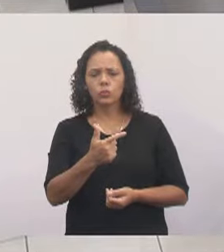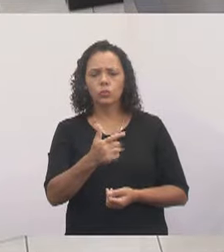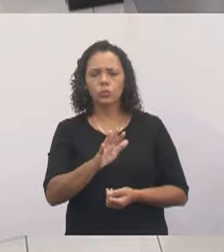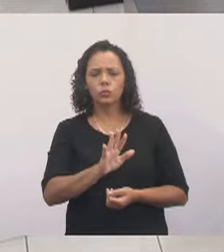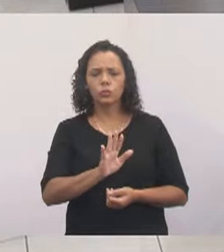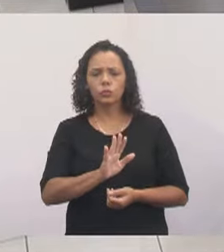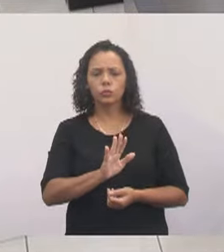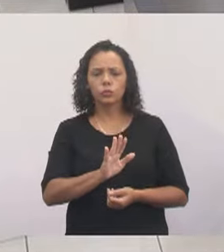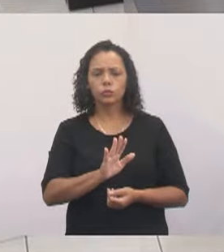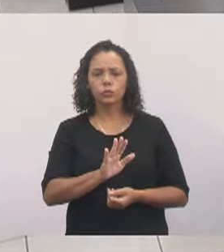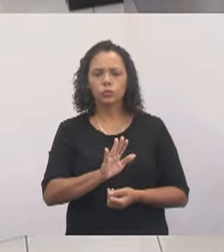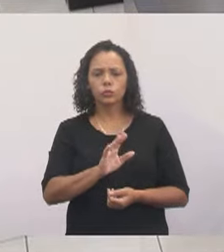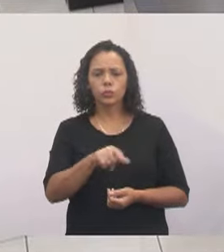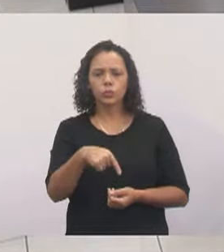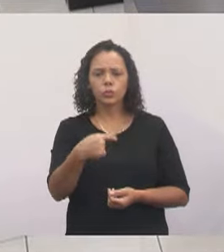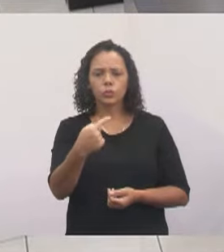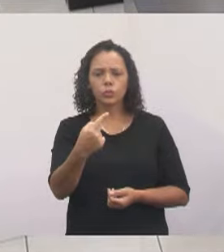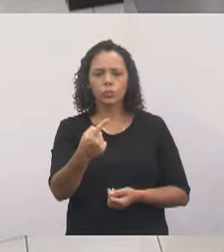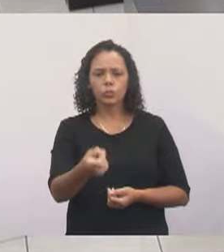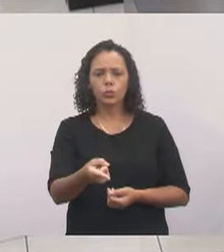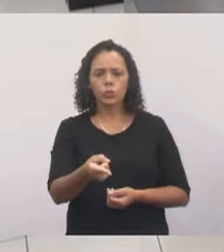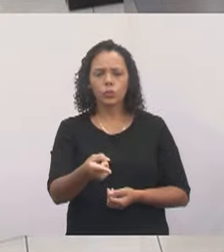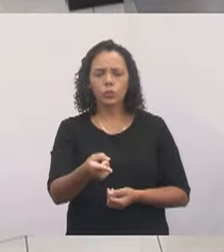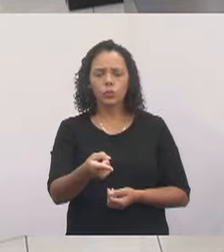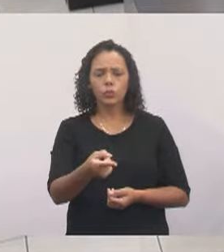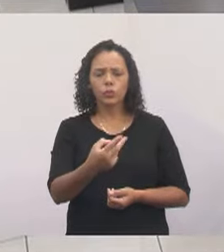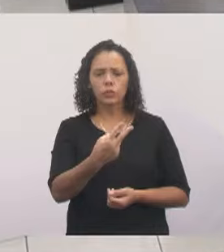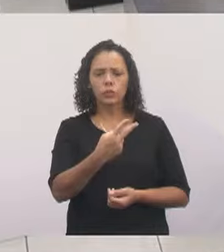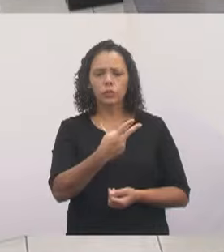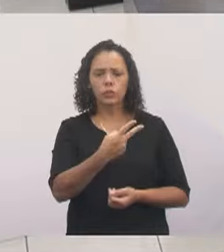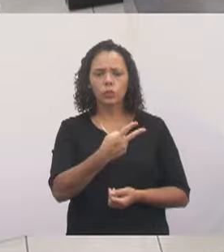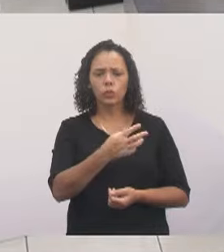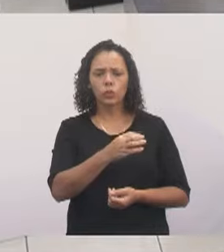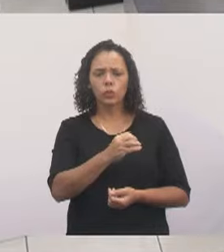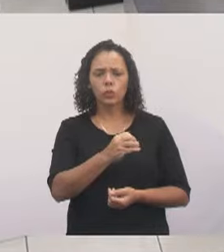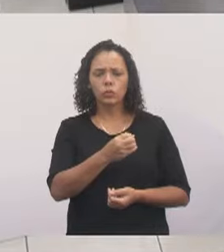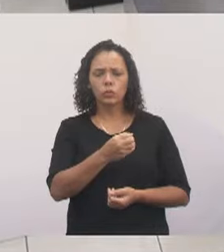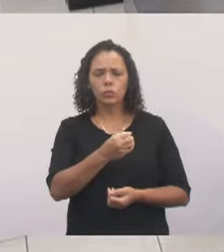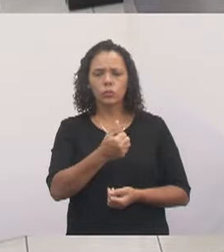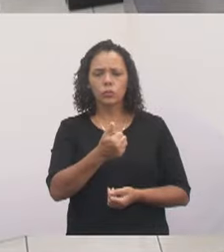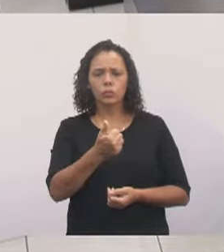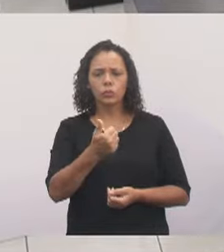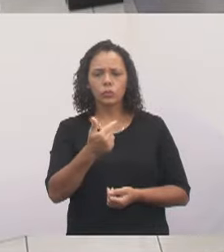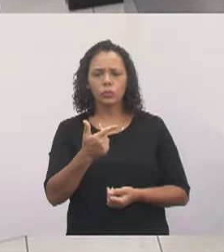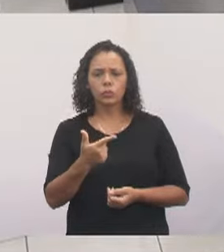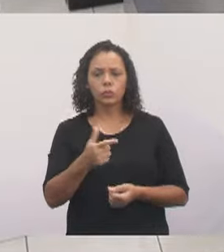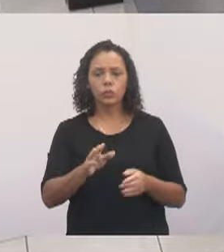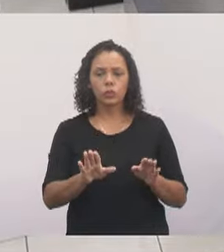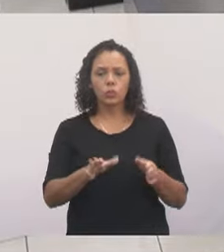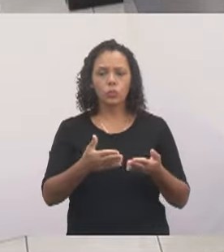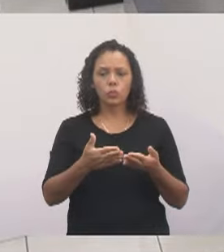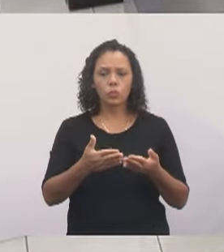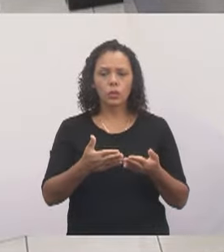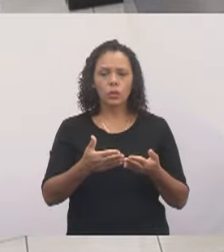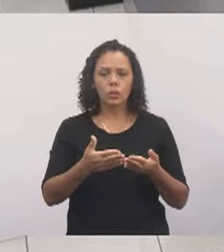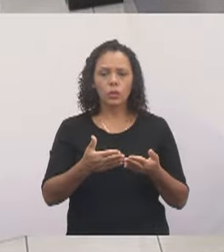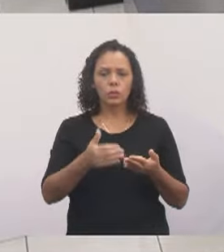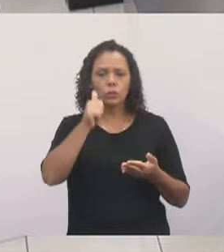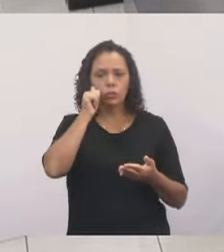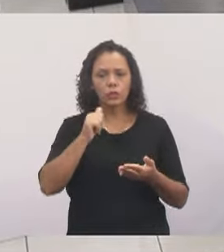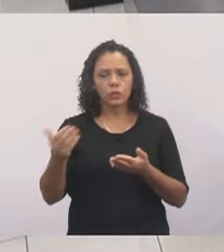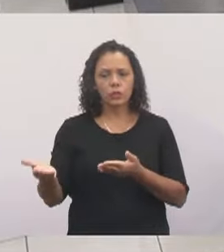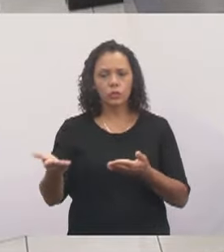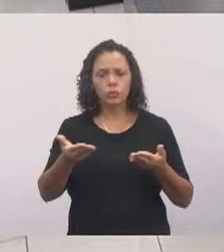2012. Não, o nosso foi bem depois. O nosso foi agora em 2012, quando você a trouxe, que